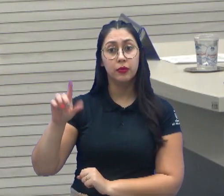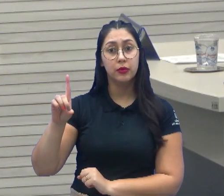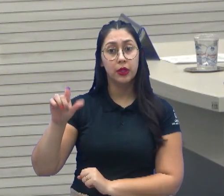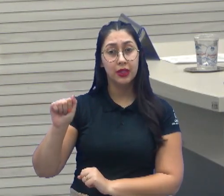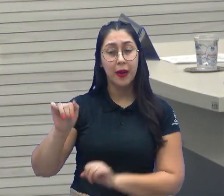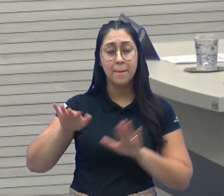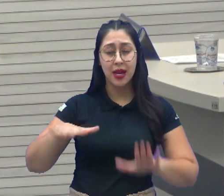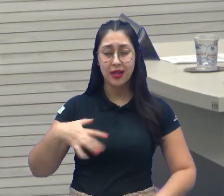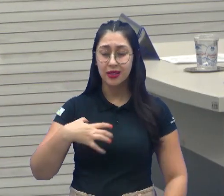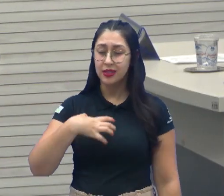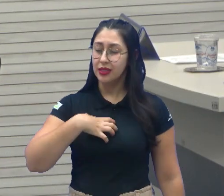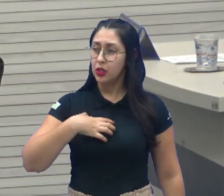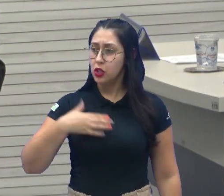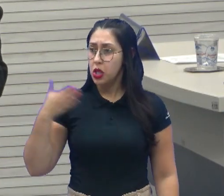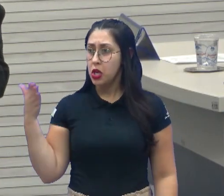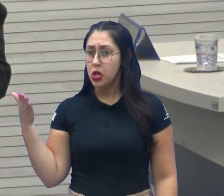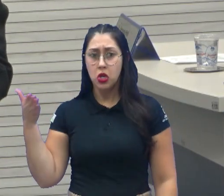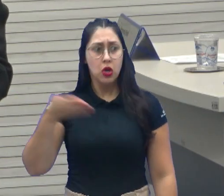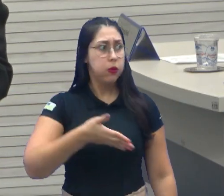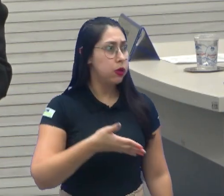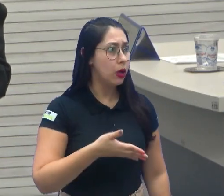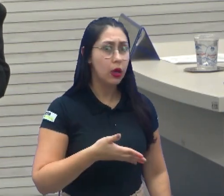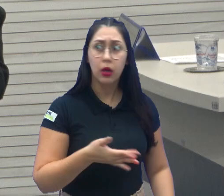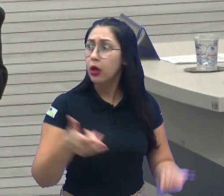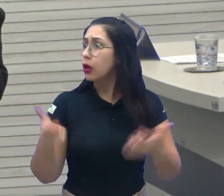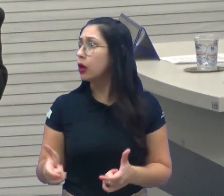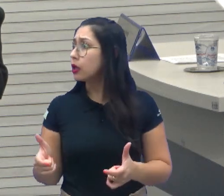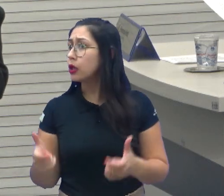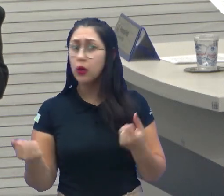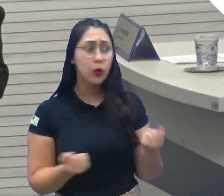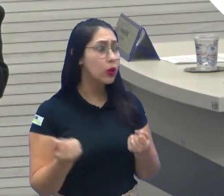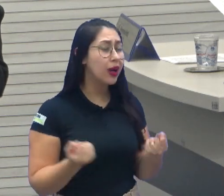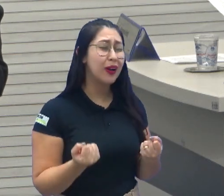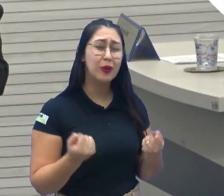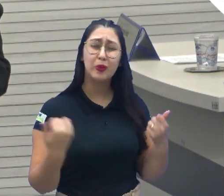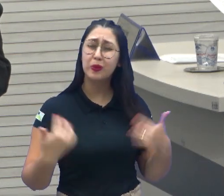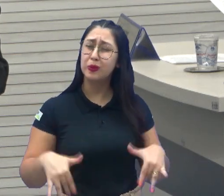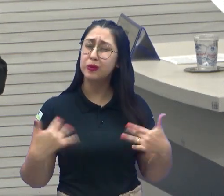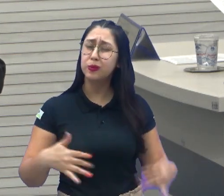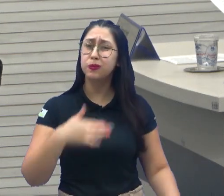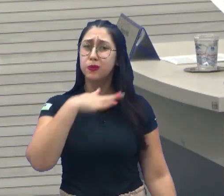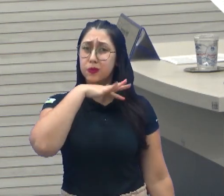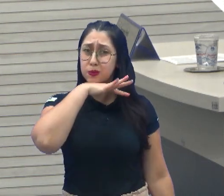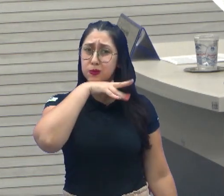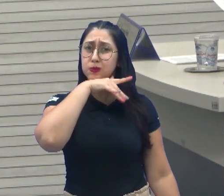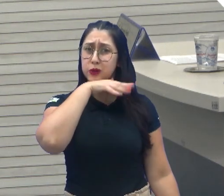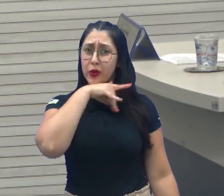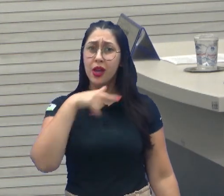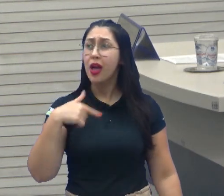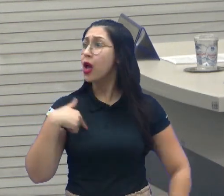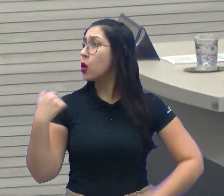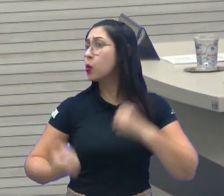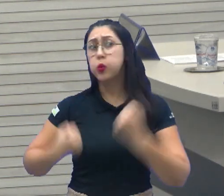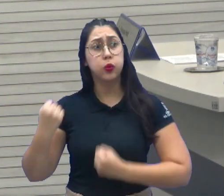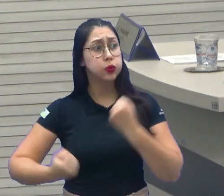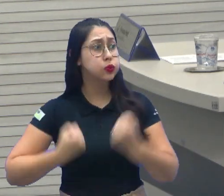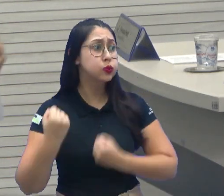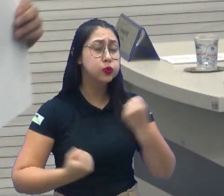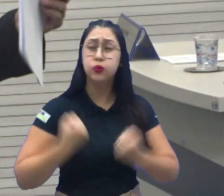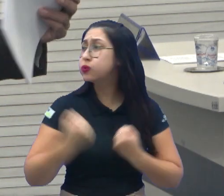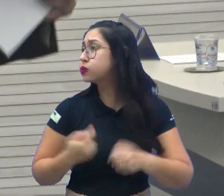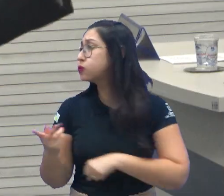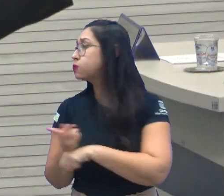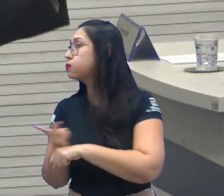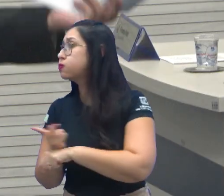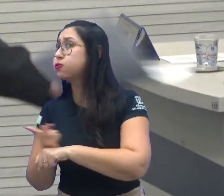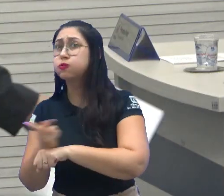sensação de você chegar no lugar, não encontrar o seu carro, presidente, é muito ruim. Eu saí correndo pelo quarteirão para ver se eu